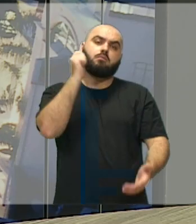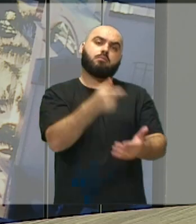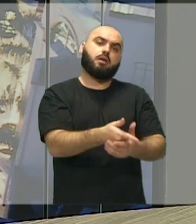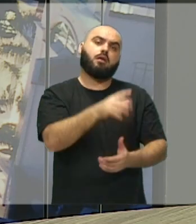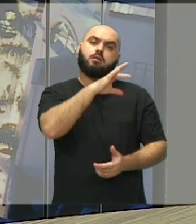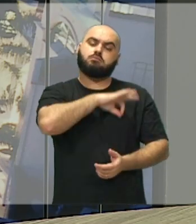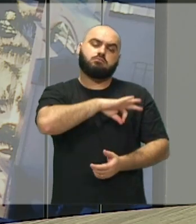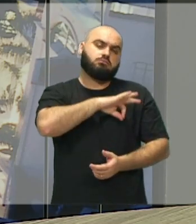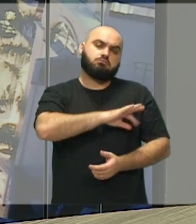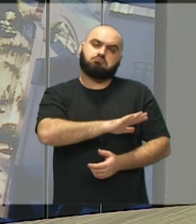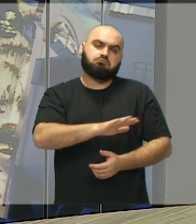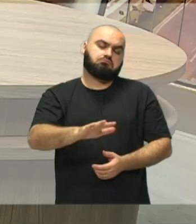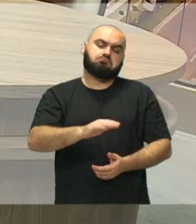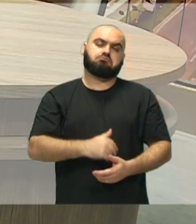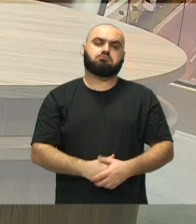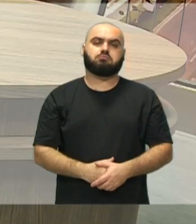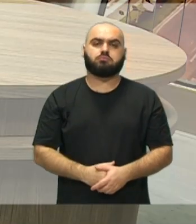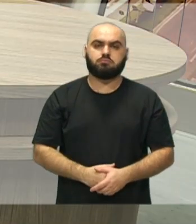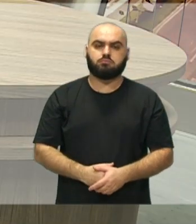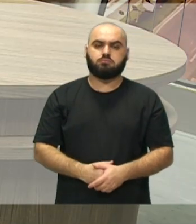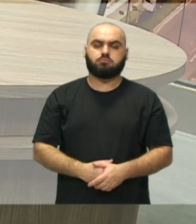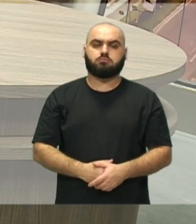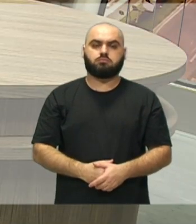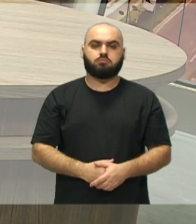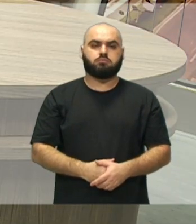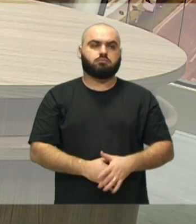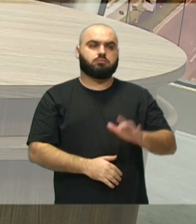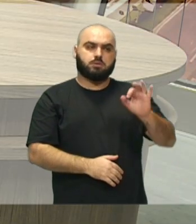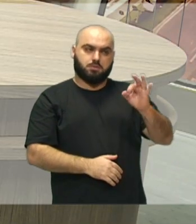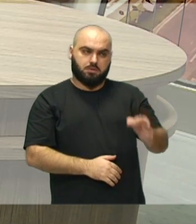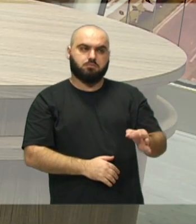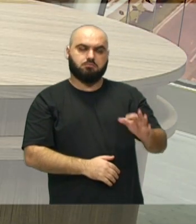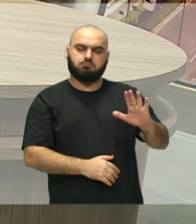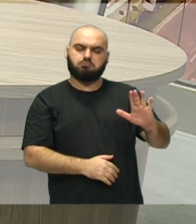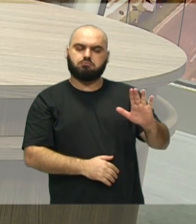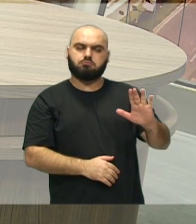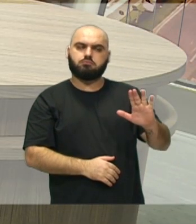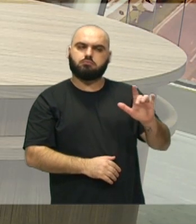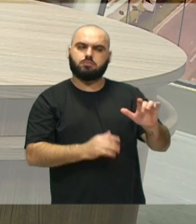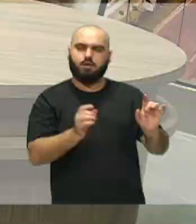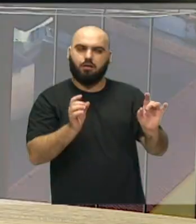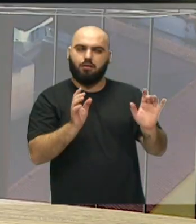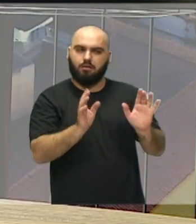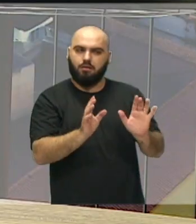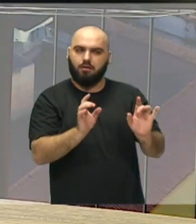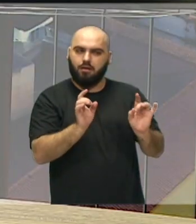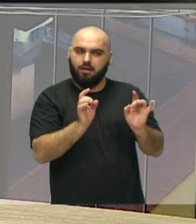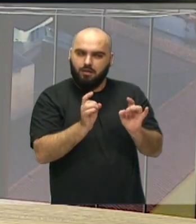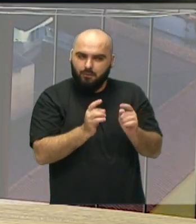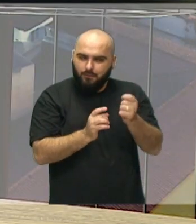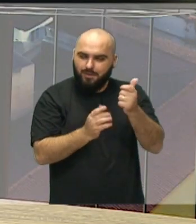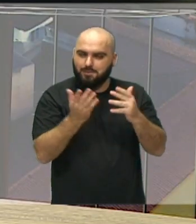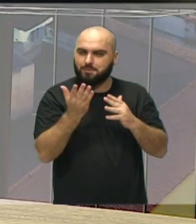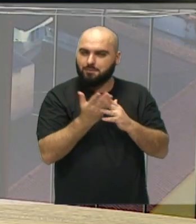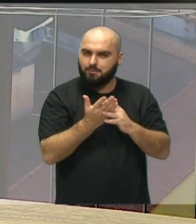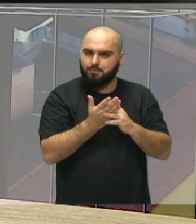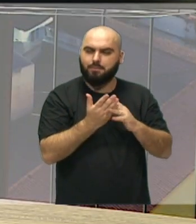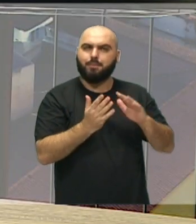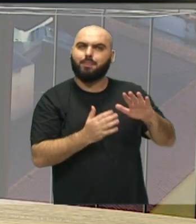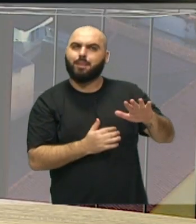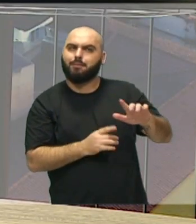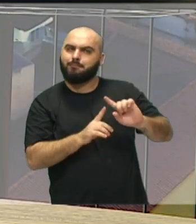mão de obra e impostos, né? E assim, para a gente fechar esse primeiro bloco, mais ou menos